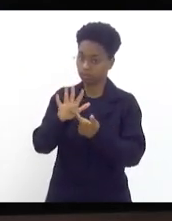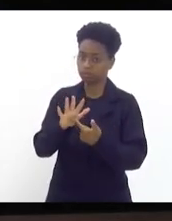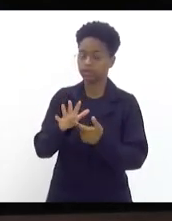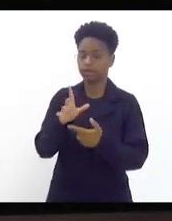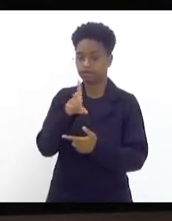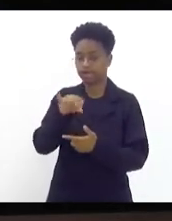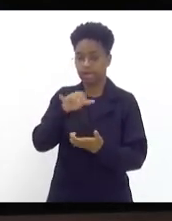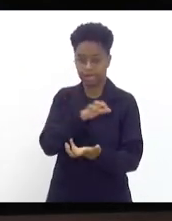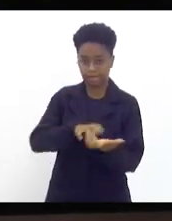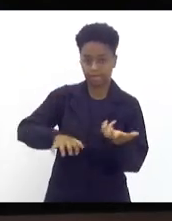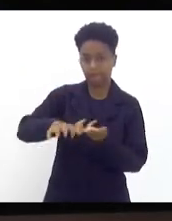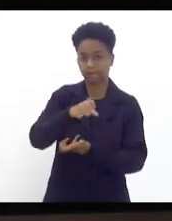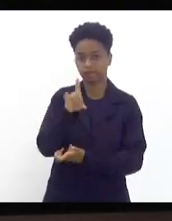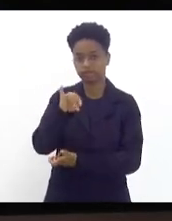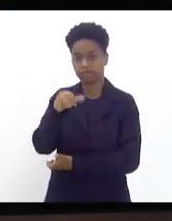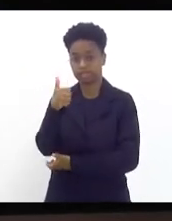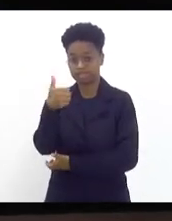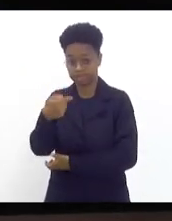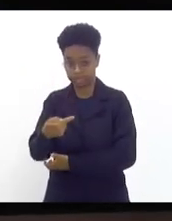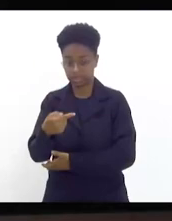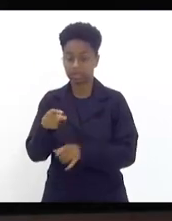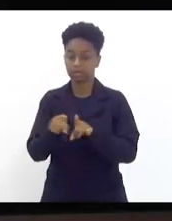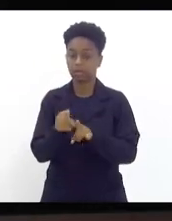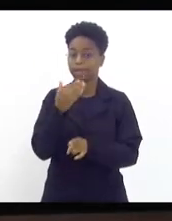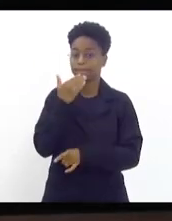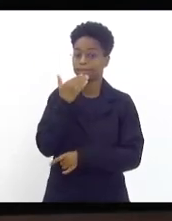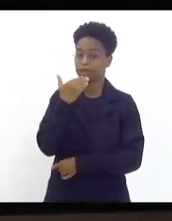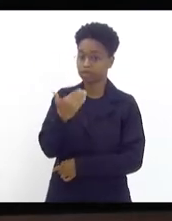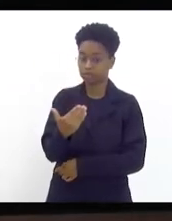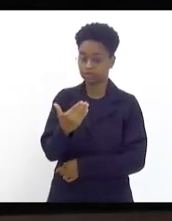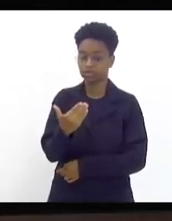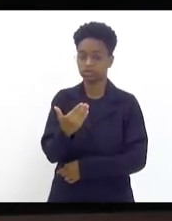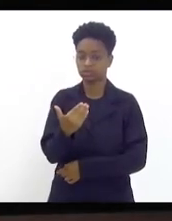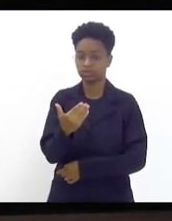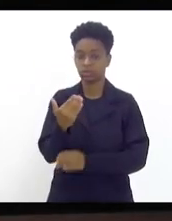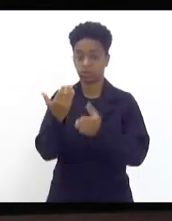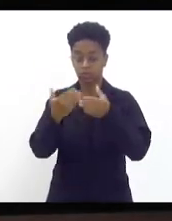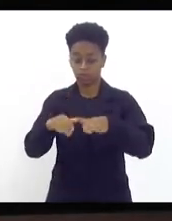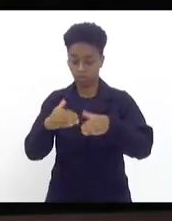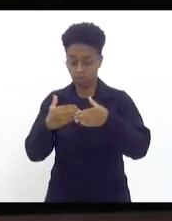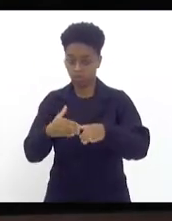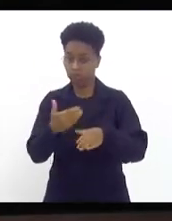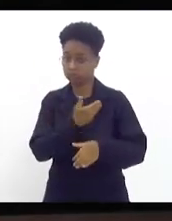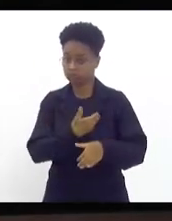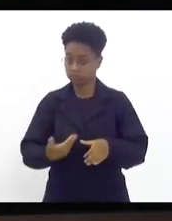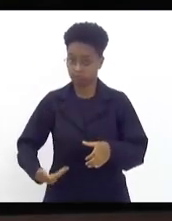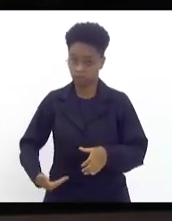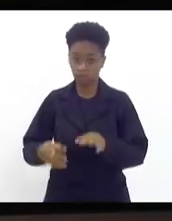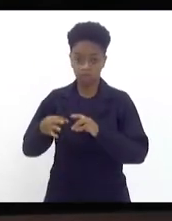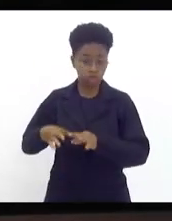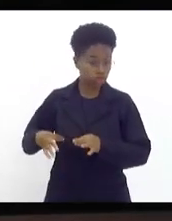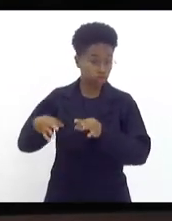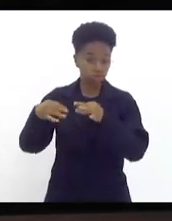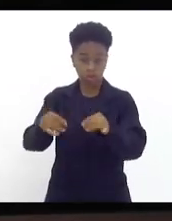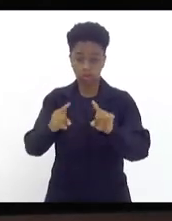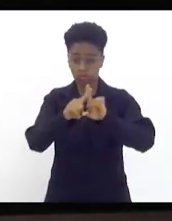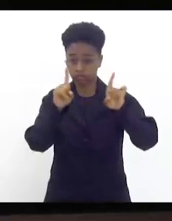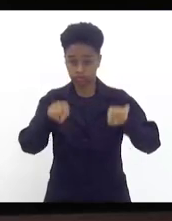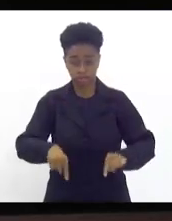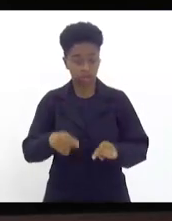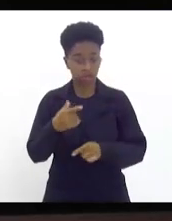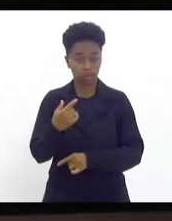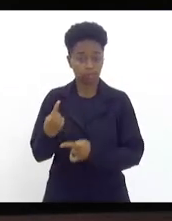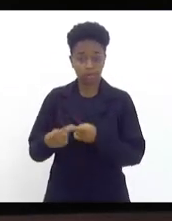17 e também pedindo uma reivindicação é o concurso público para todos os cargos que não basta